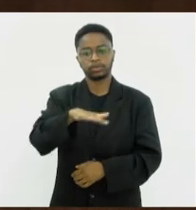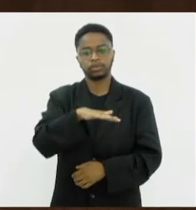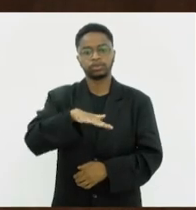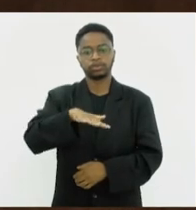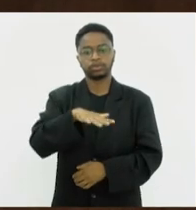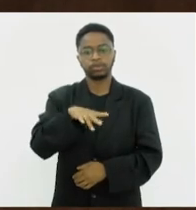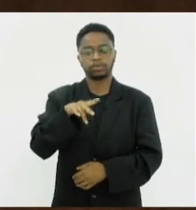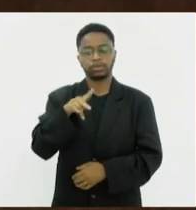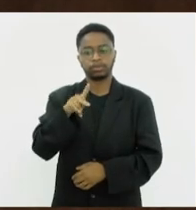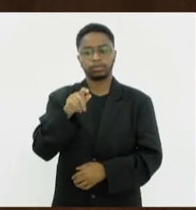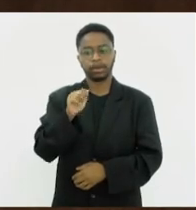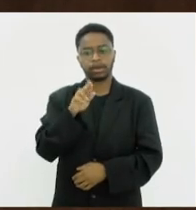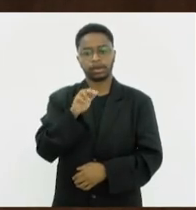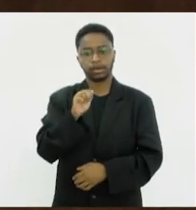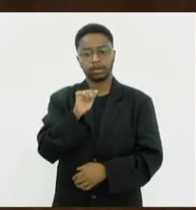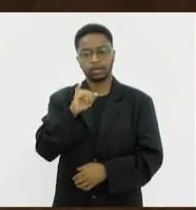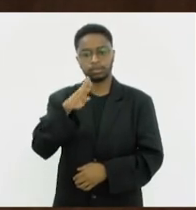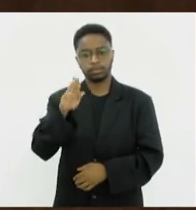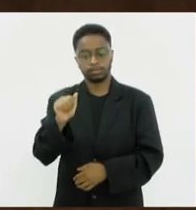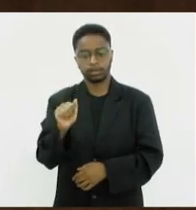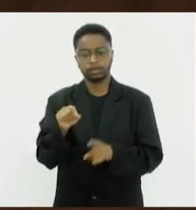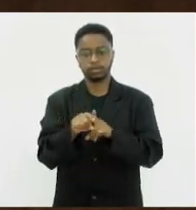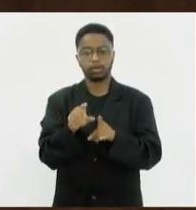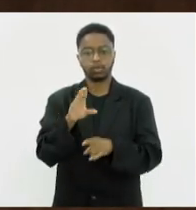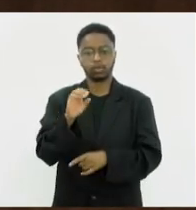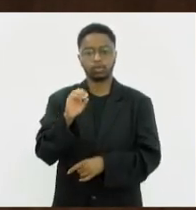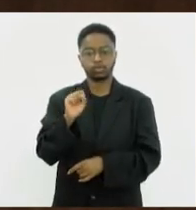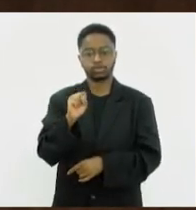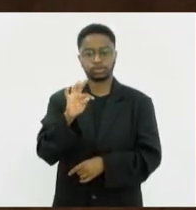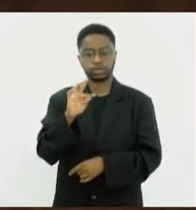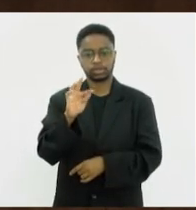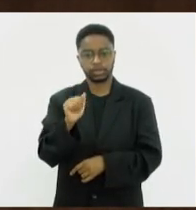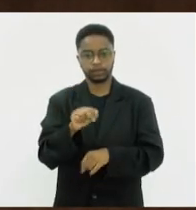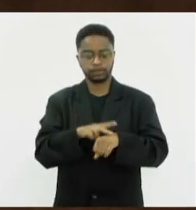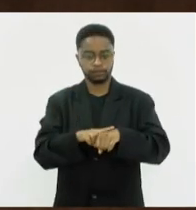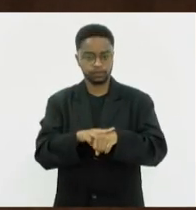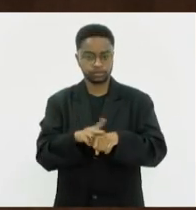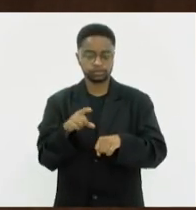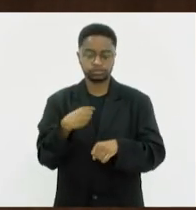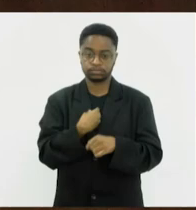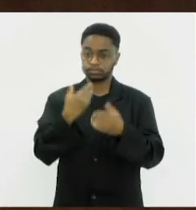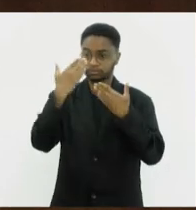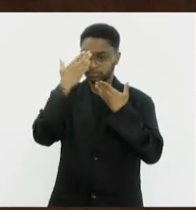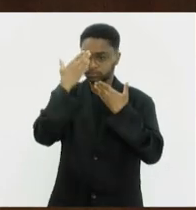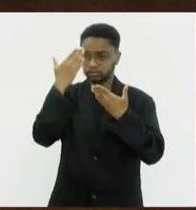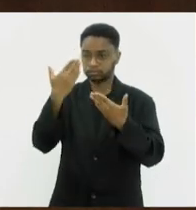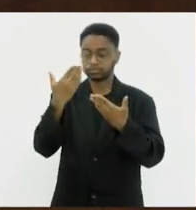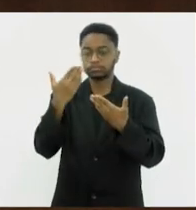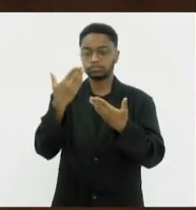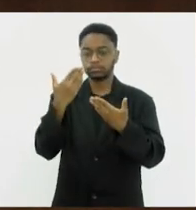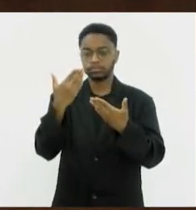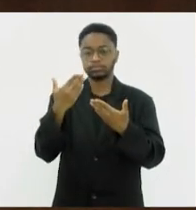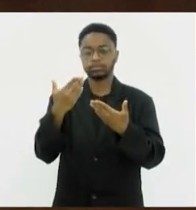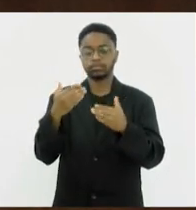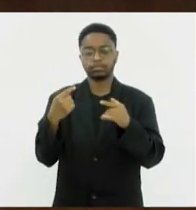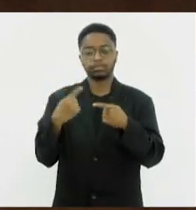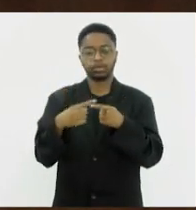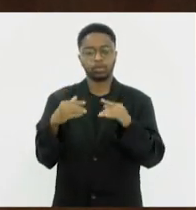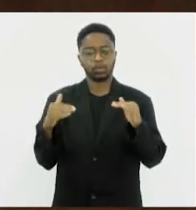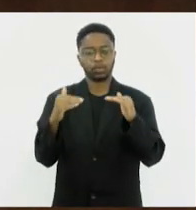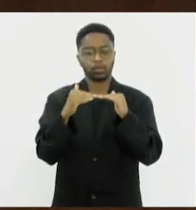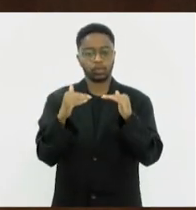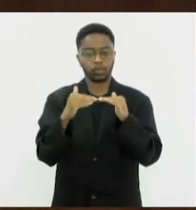Médio Paraíba e Costa Verde. Então, a gente fica muito grato por todos nós termos concordado com essa